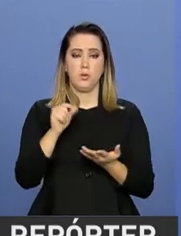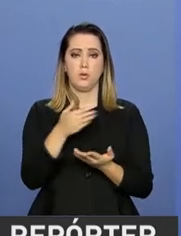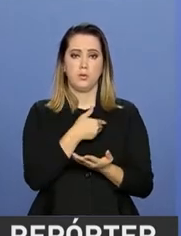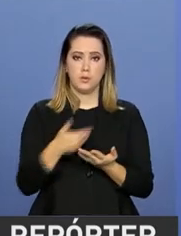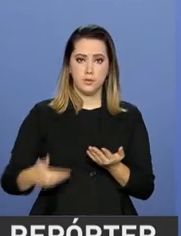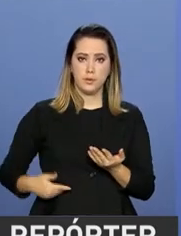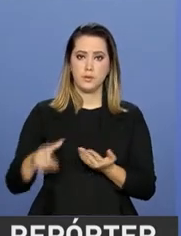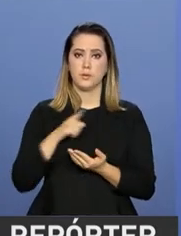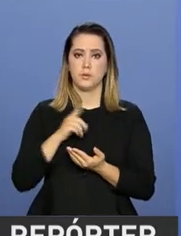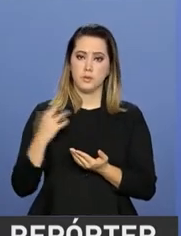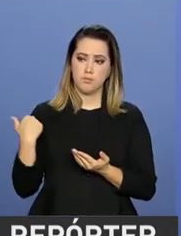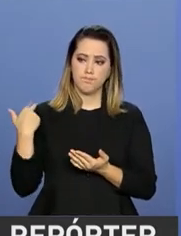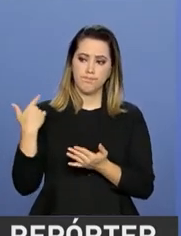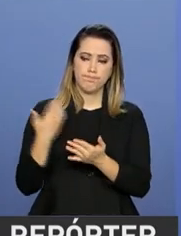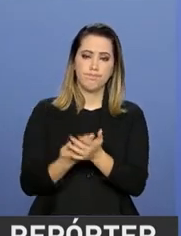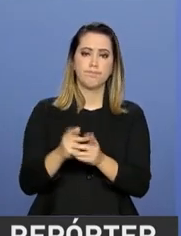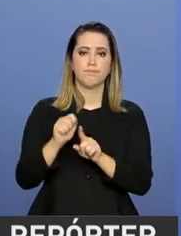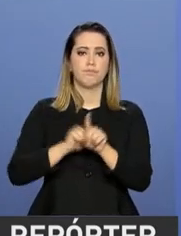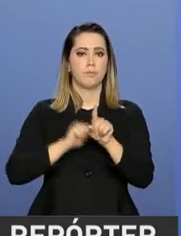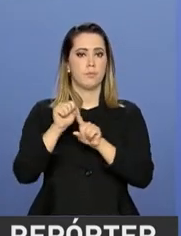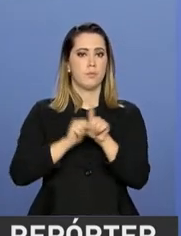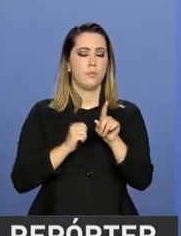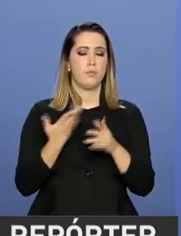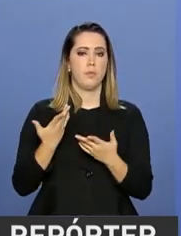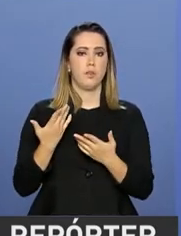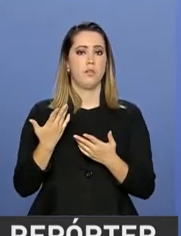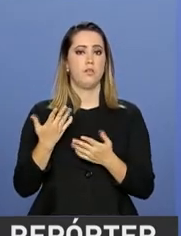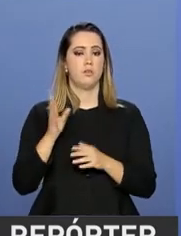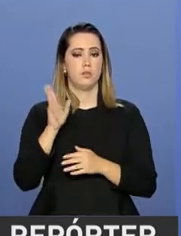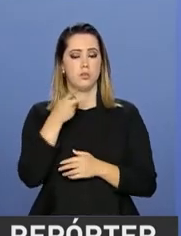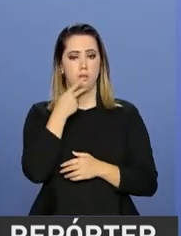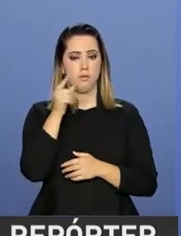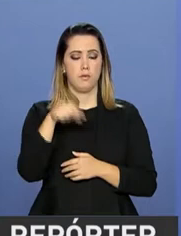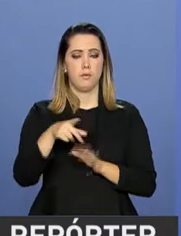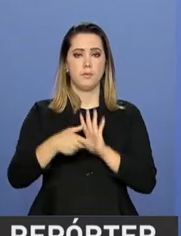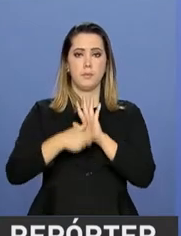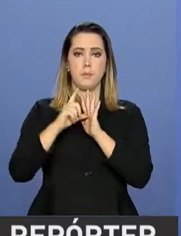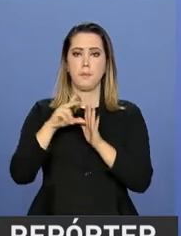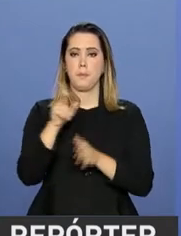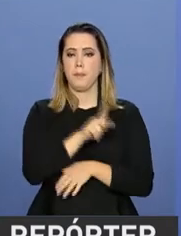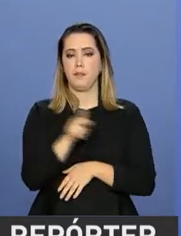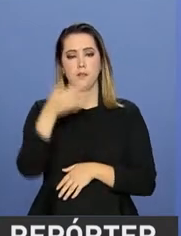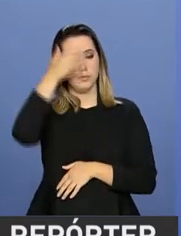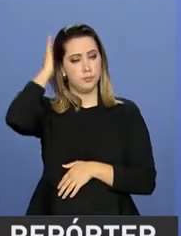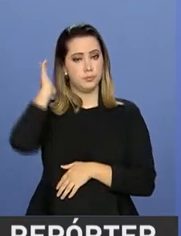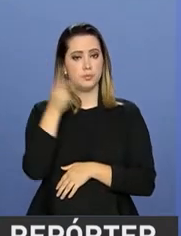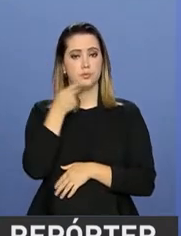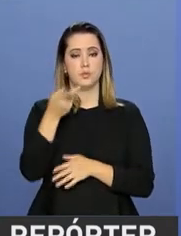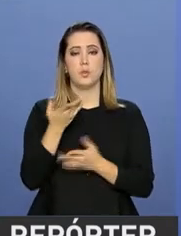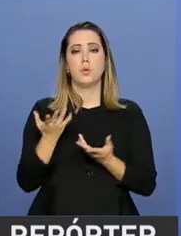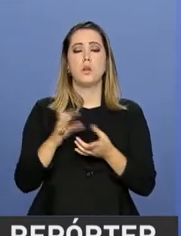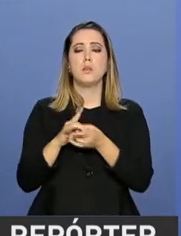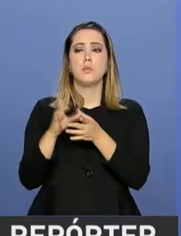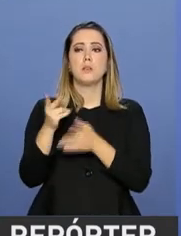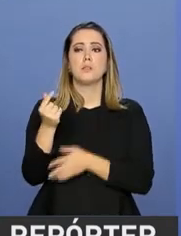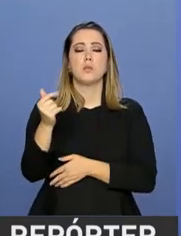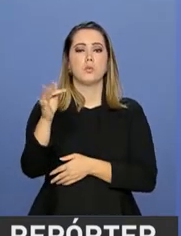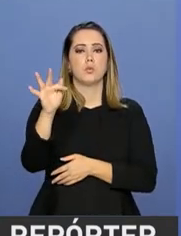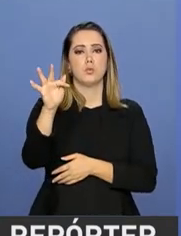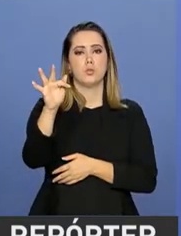em particular como já até mencionado pelo presidente a liberação do fgts que